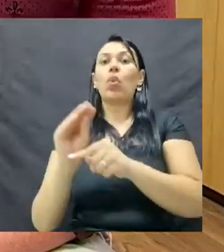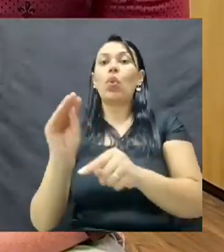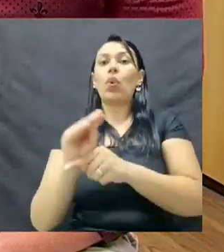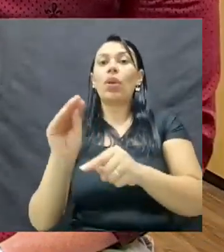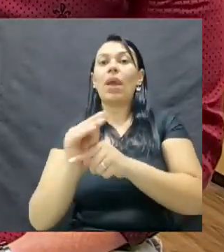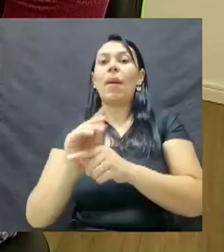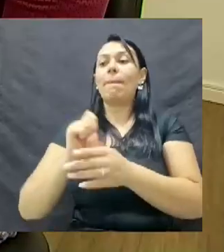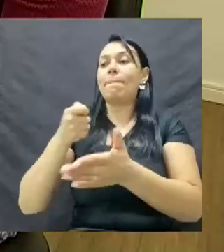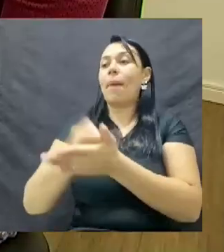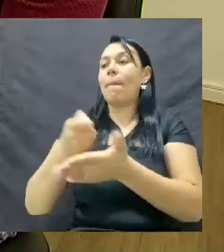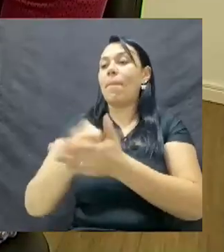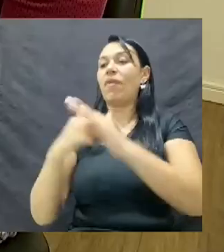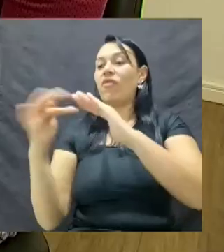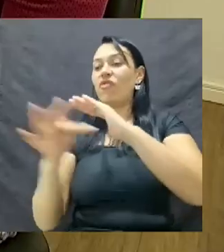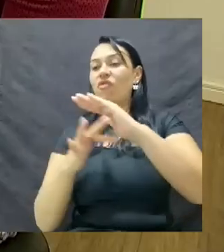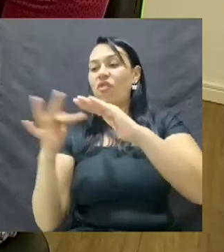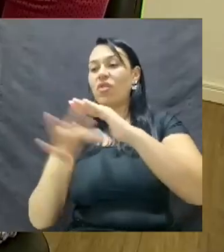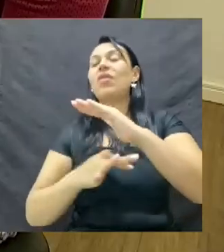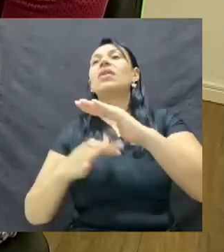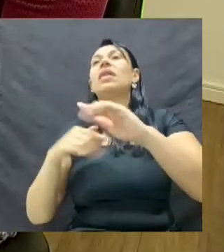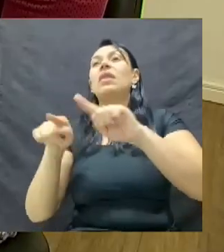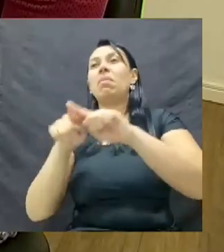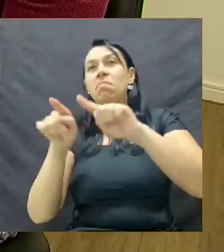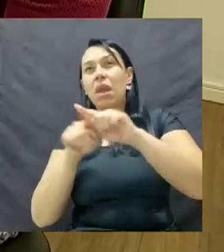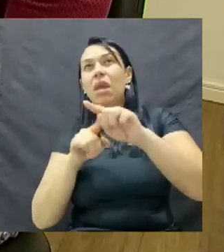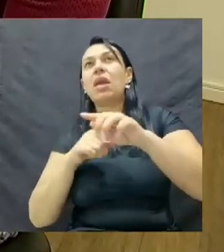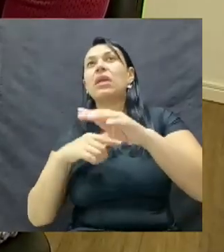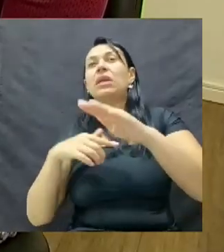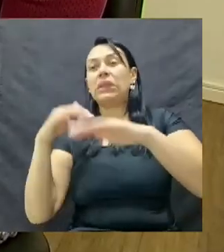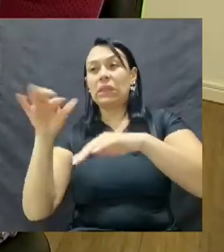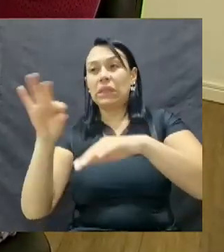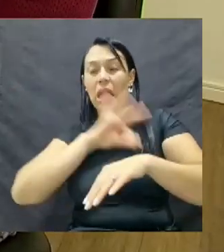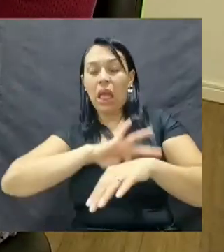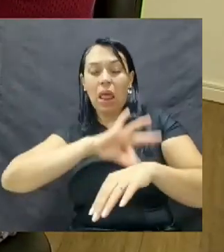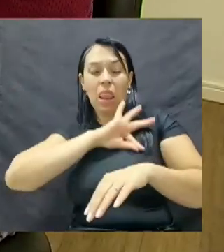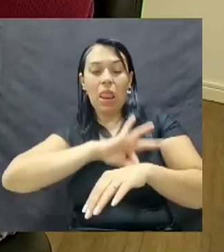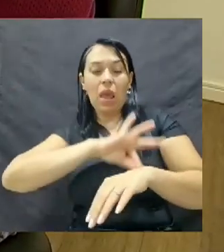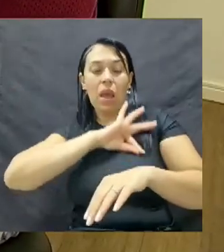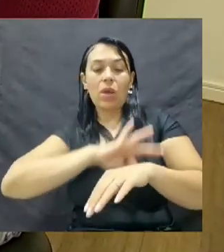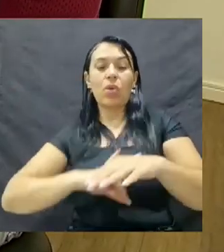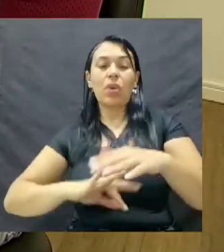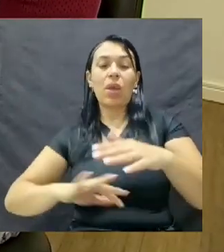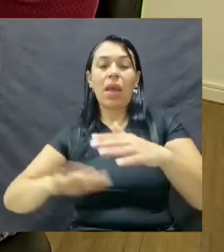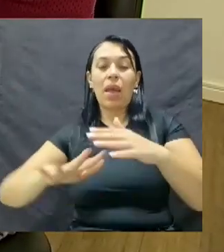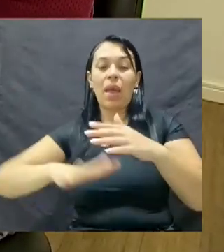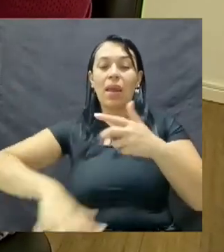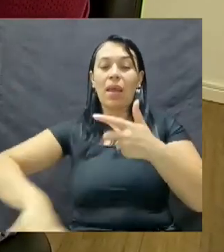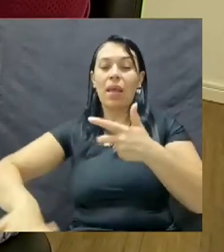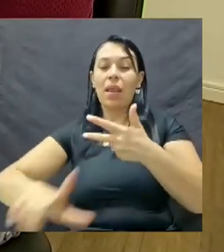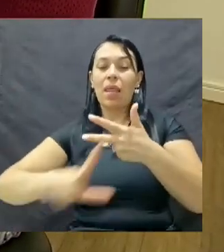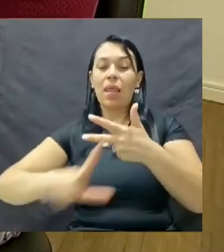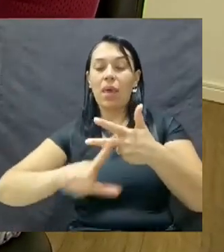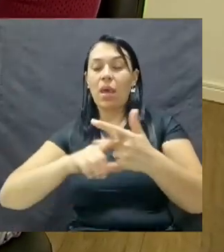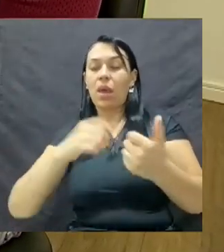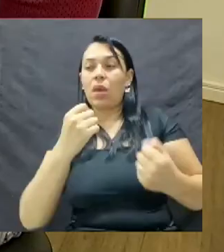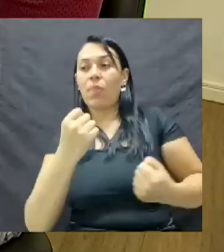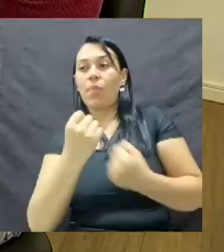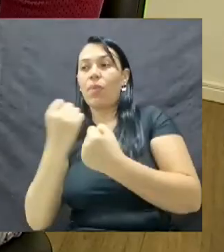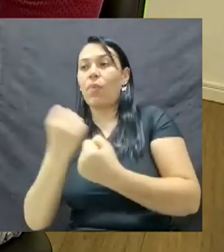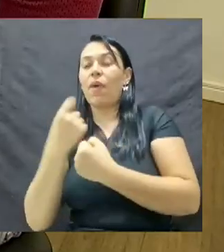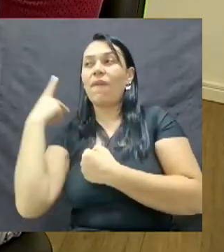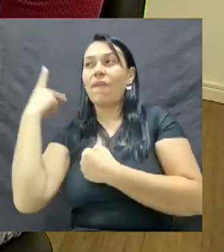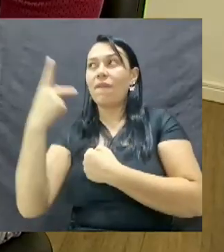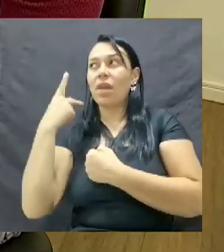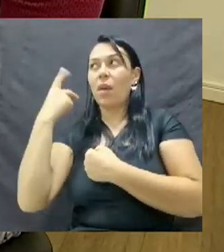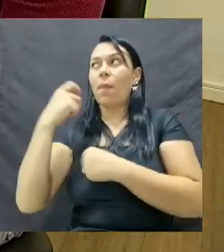pagamentos de salários, que é o setor financeiro, o setor legislativo, que dá suporte para os vereadores poderem fazer o seu trabalho da melhor